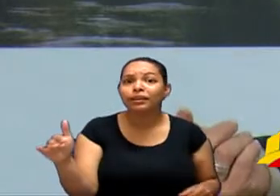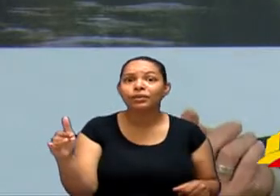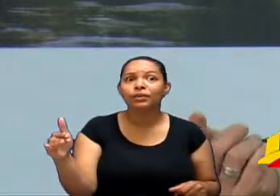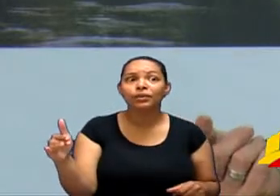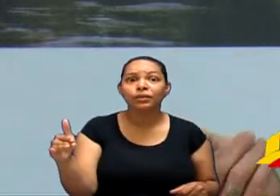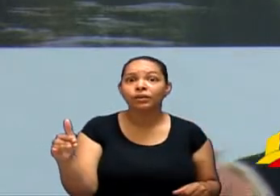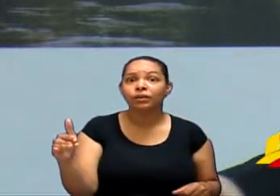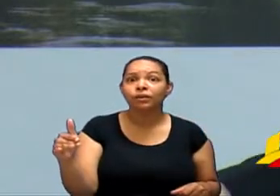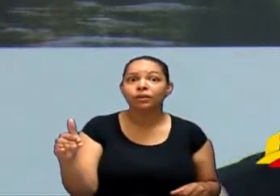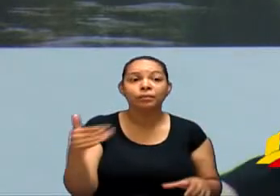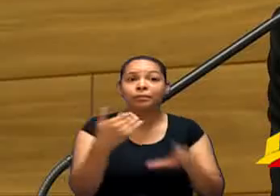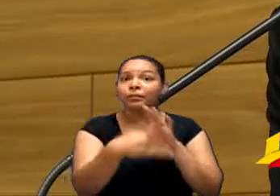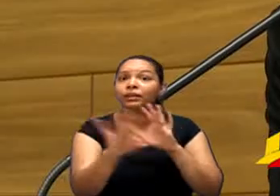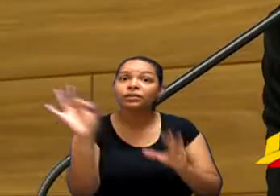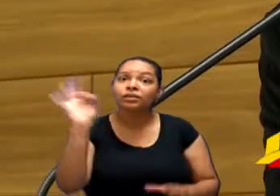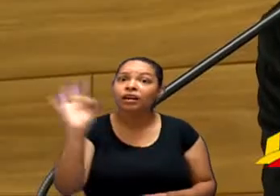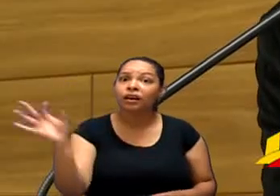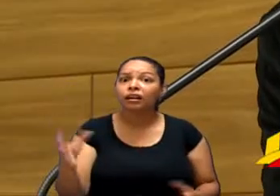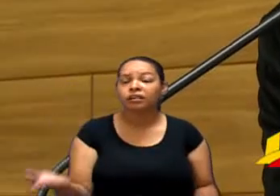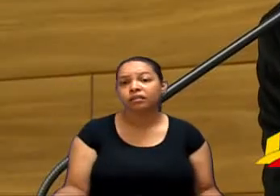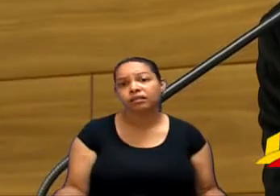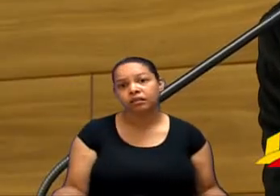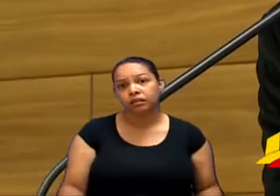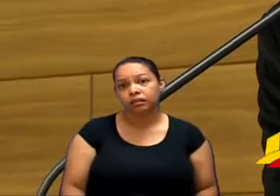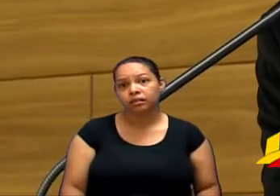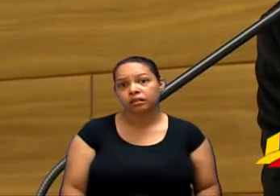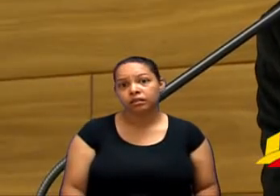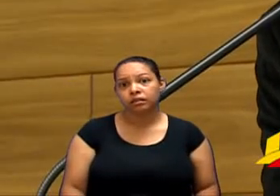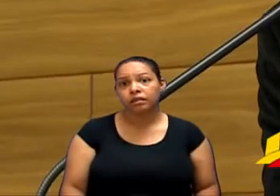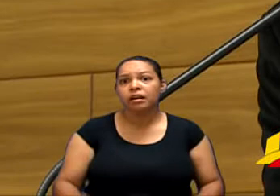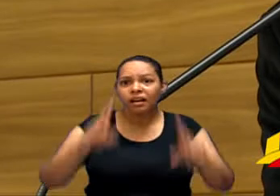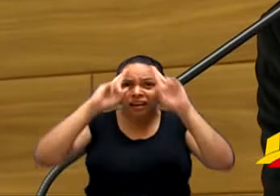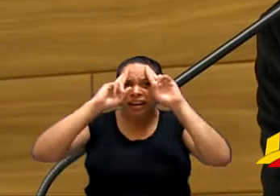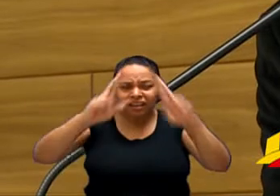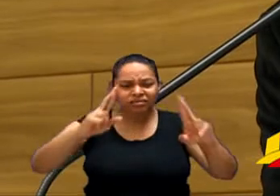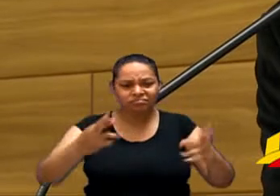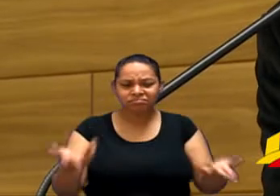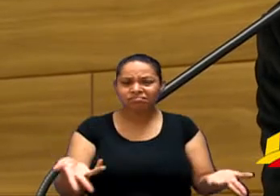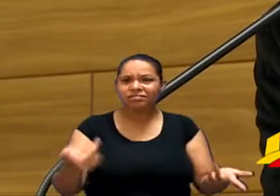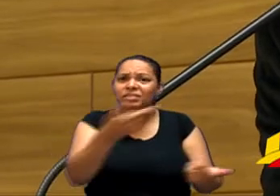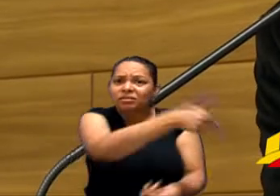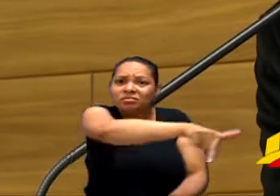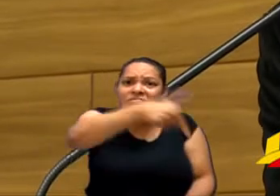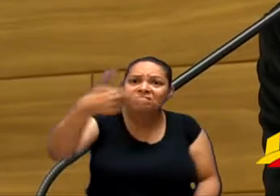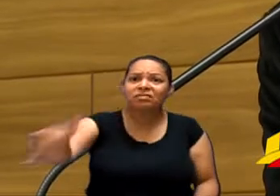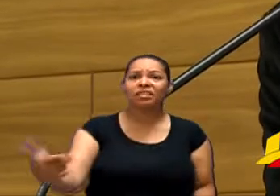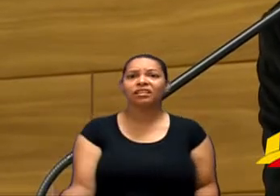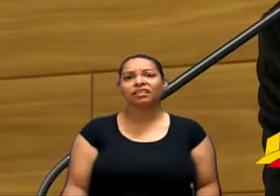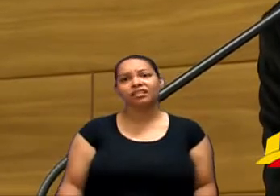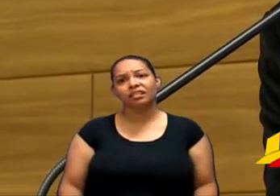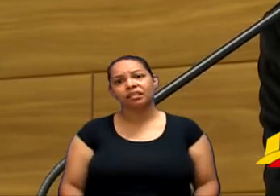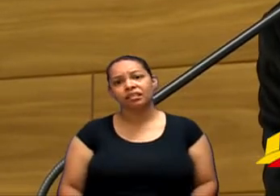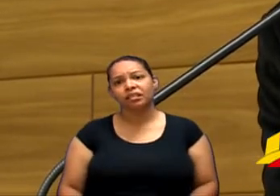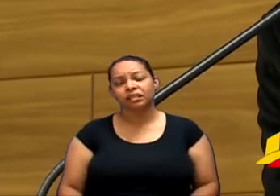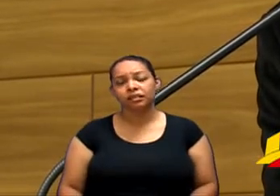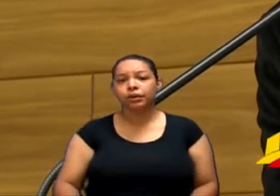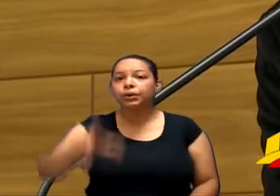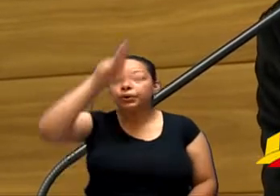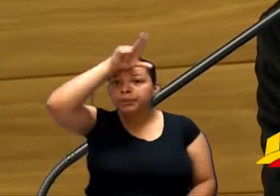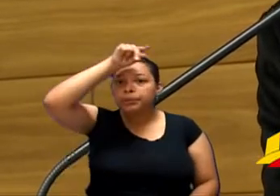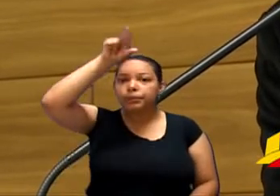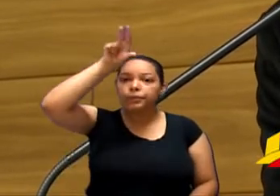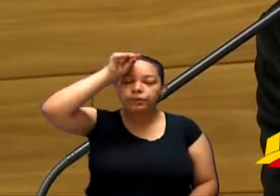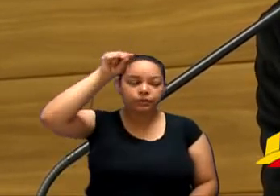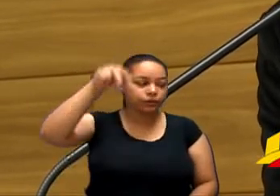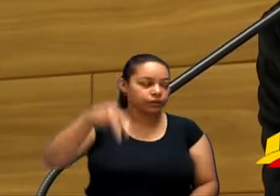não sai de lá mas eu também tenho projeto na oitiva mais de um ano também não é não é que o prefeito ele tem essa prerrogativa de